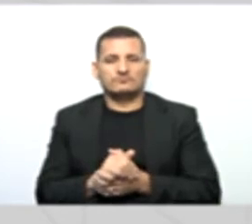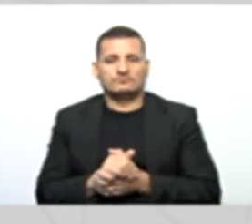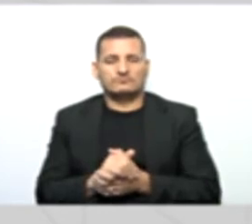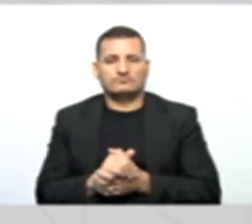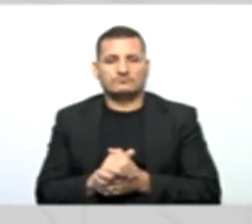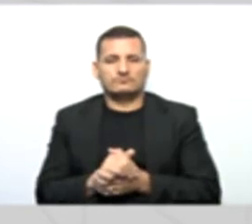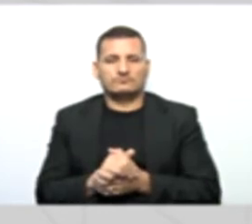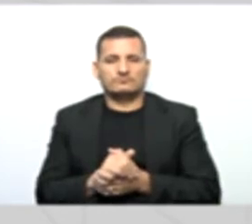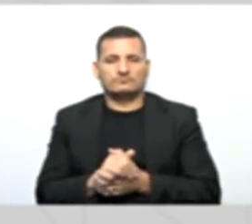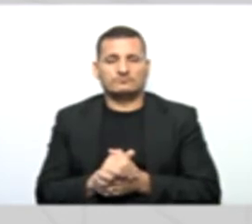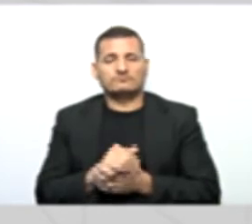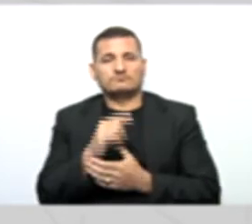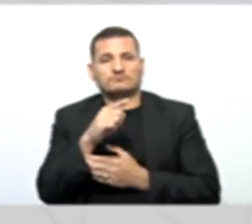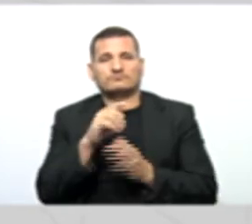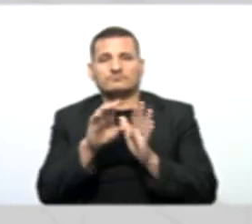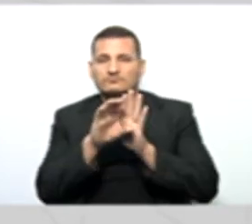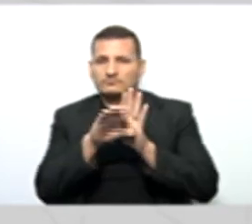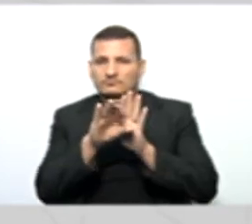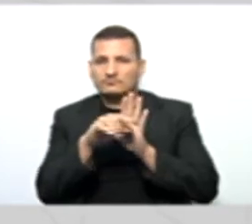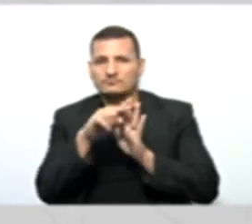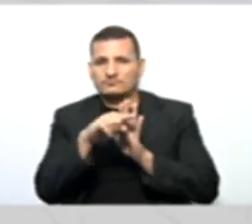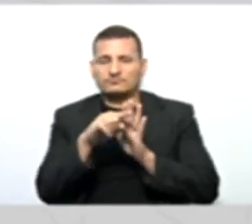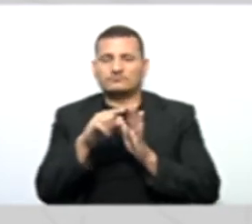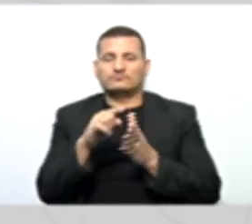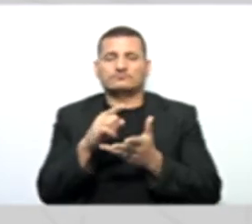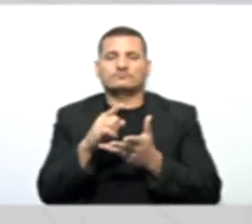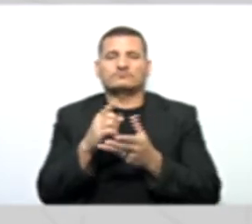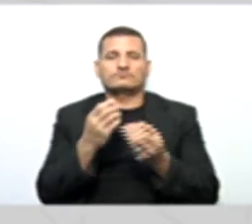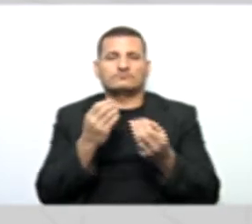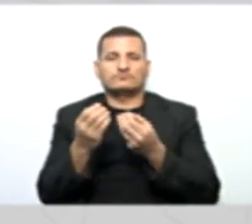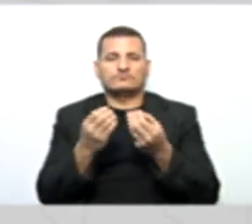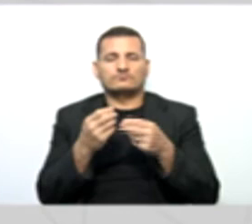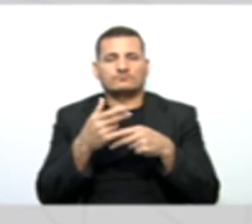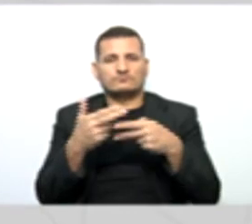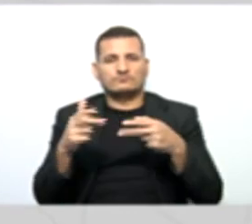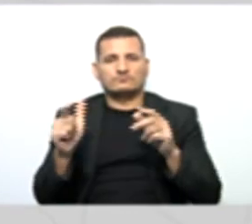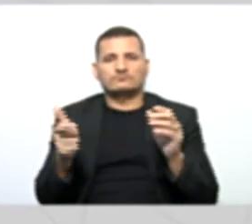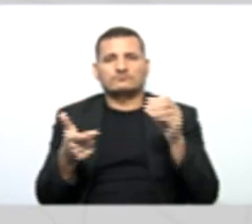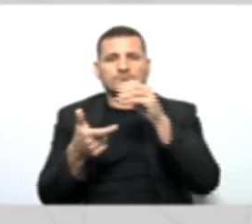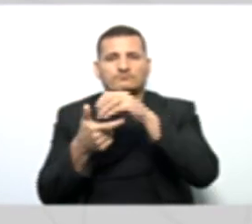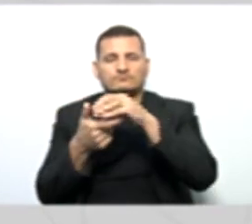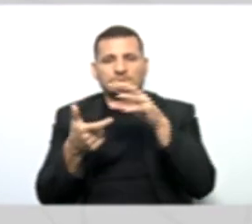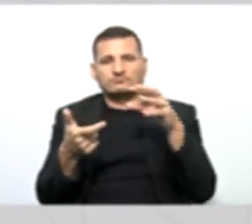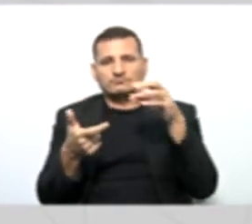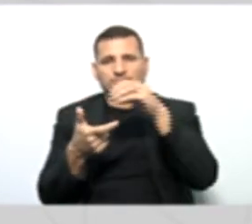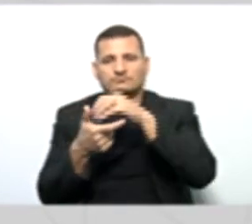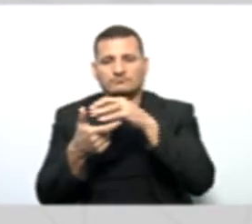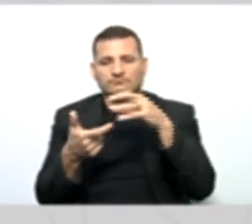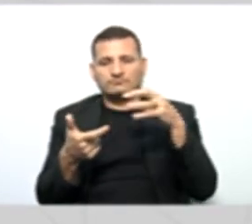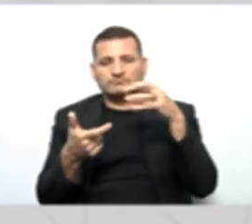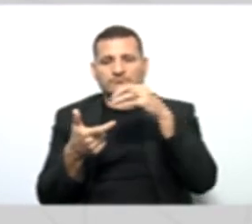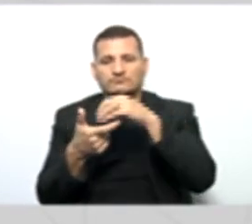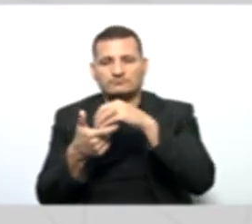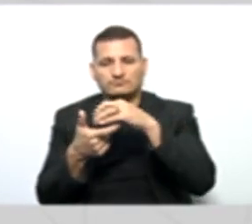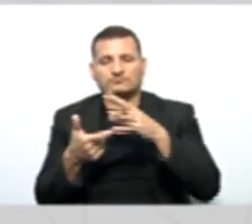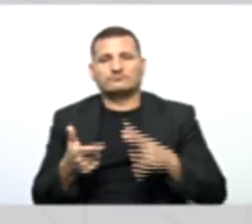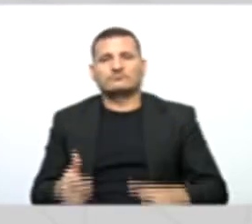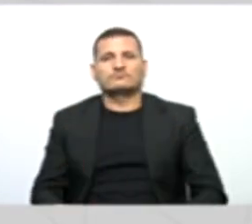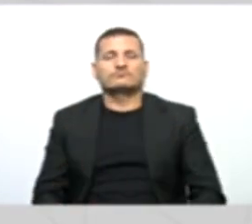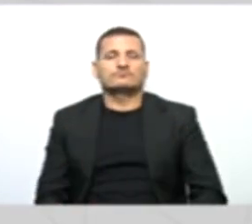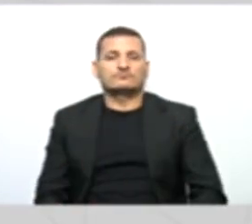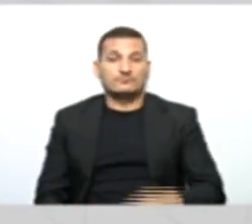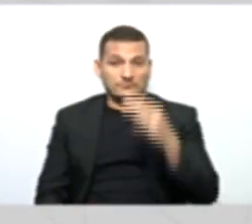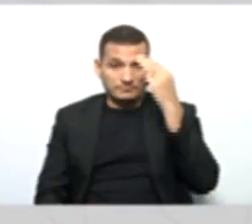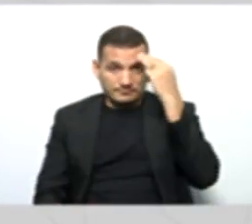Tranquilo? Tá aí o conceito de instanciação de objetos. É o ato de trazer esse objeto de uma lógica escrita para um